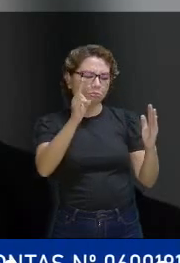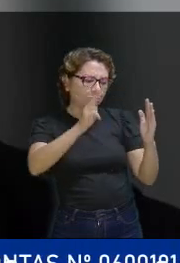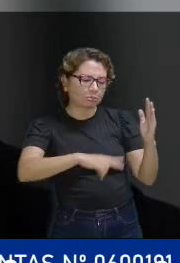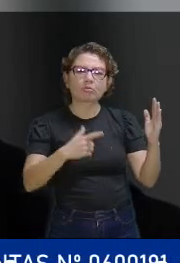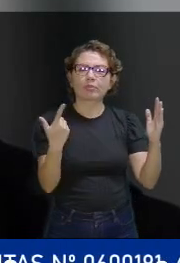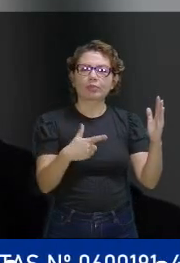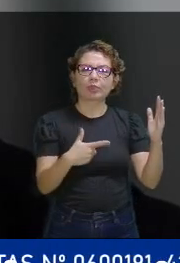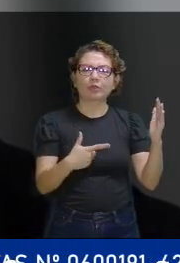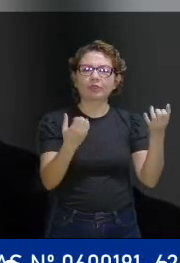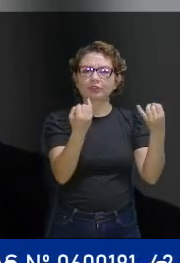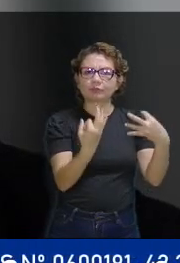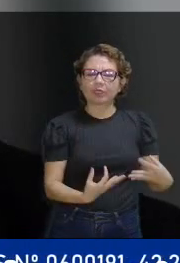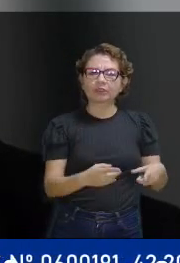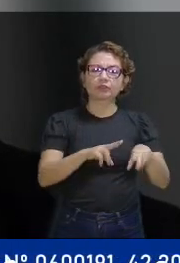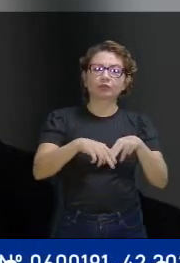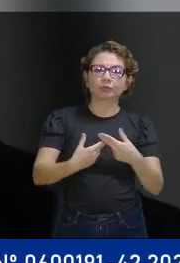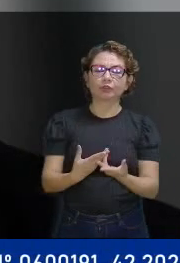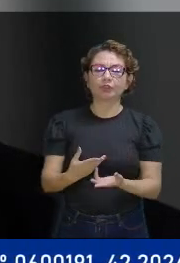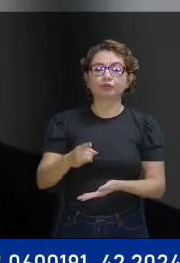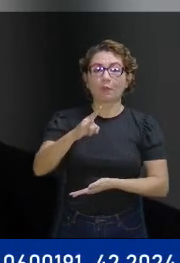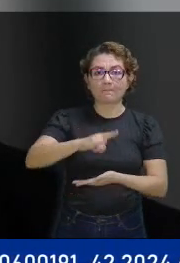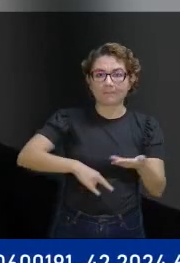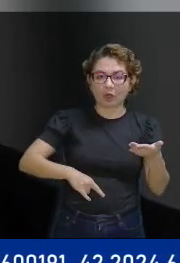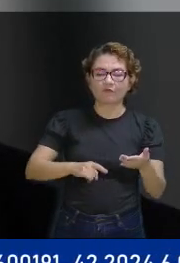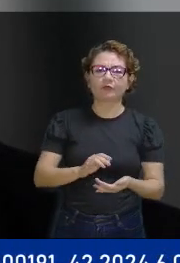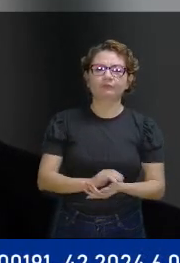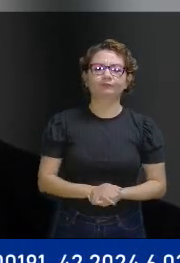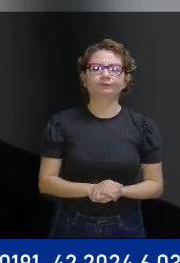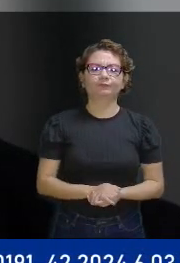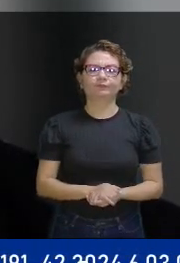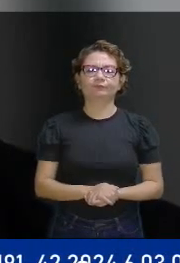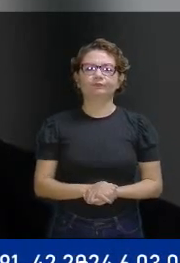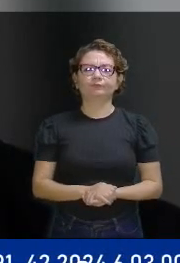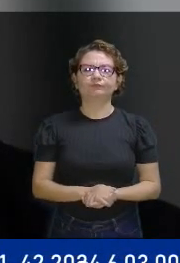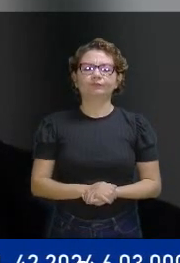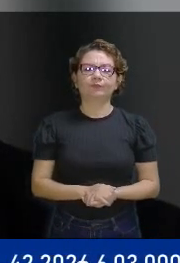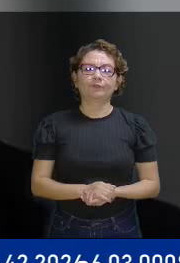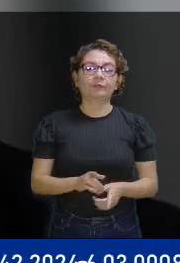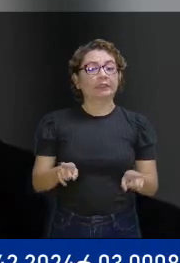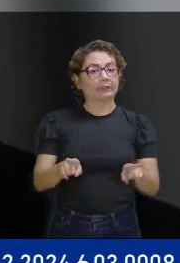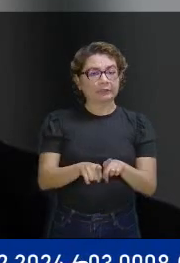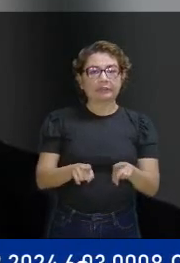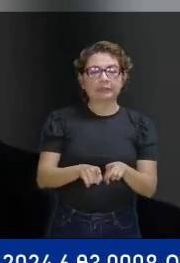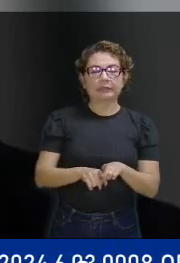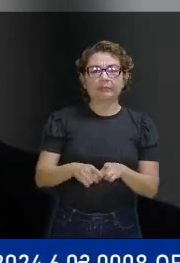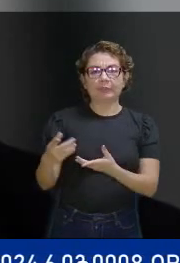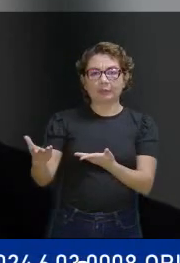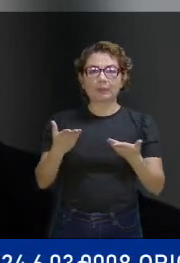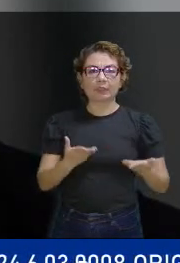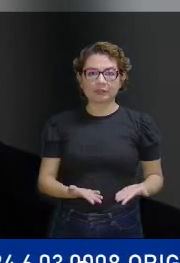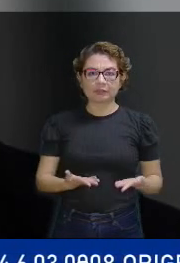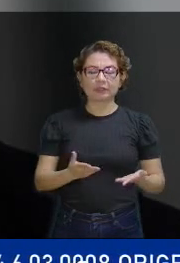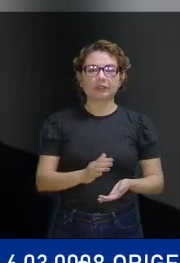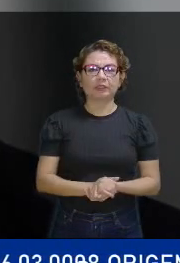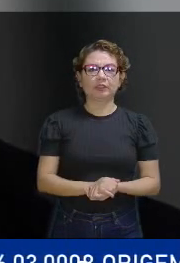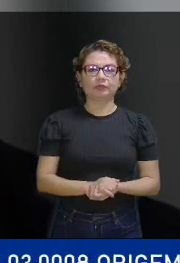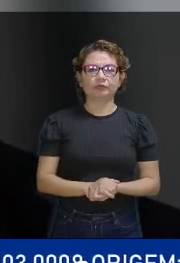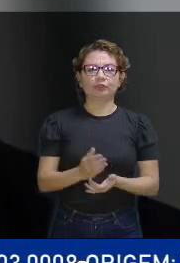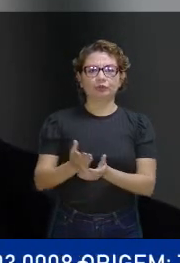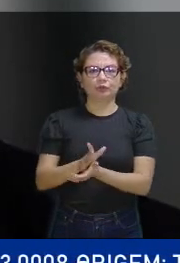documentação comprobatória apresentada ao longo do processo. Sustenta ainda que foram apresentados nos